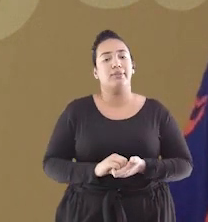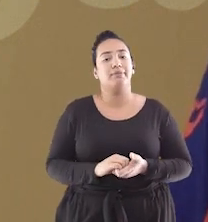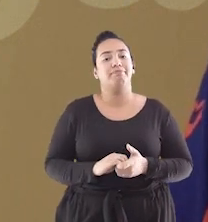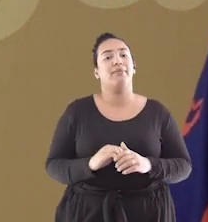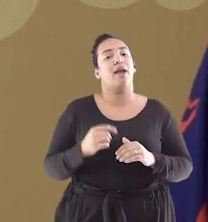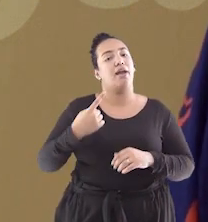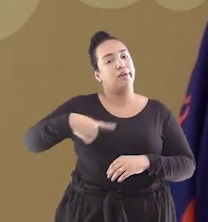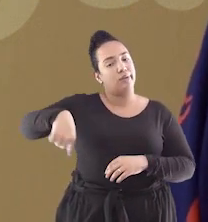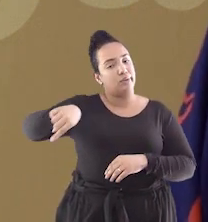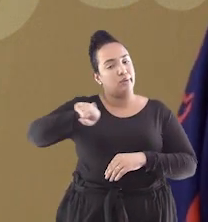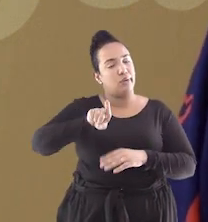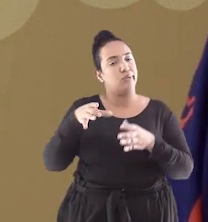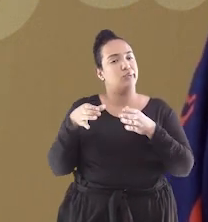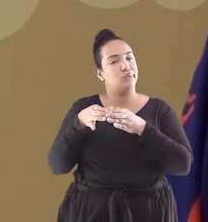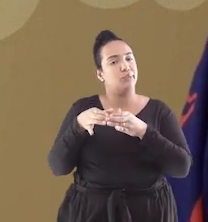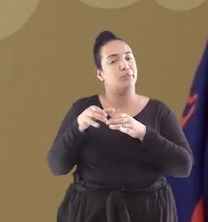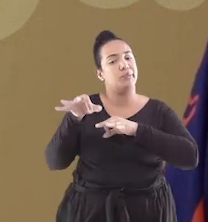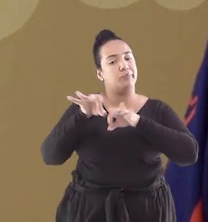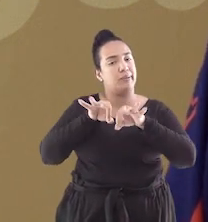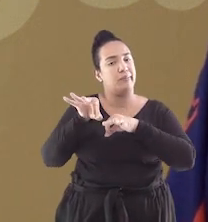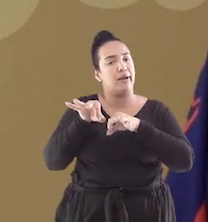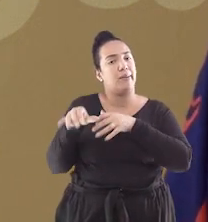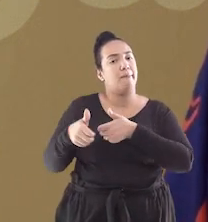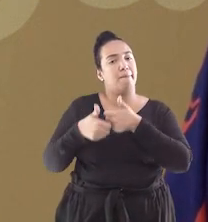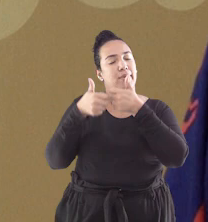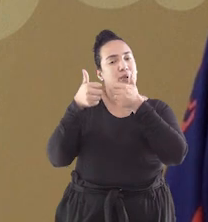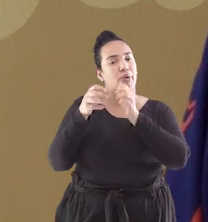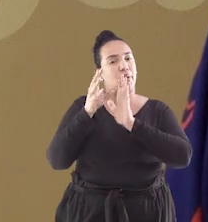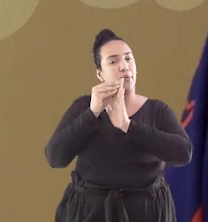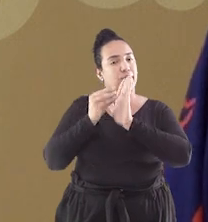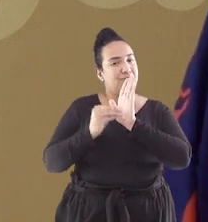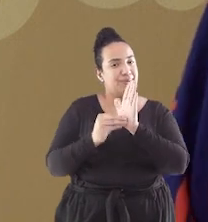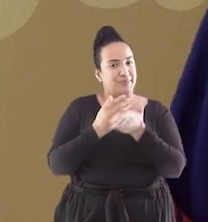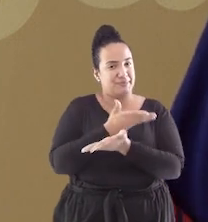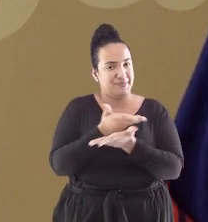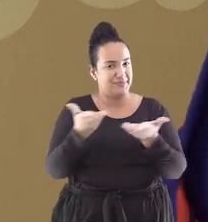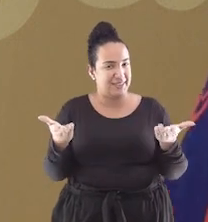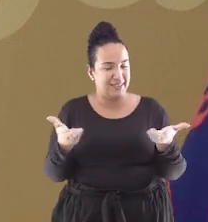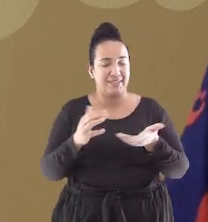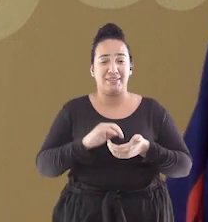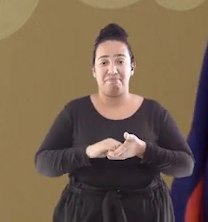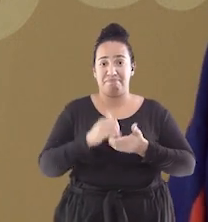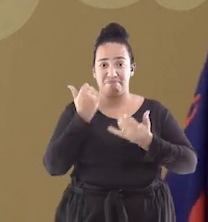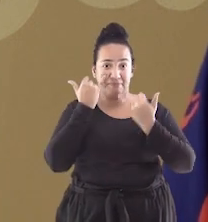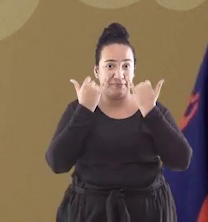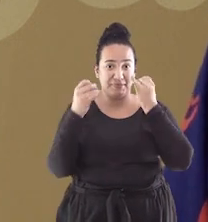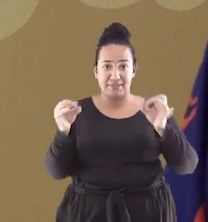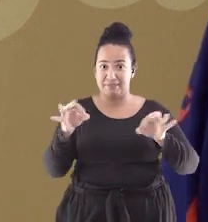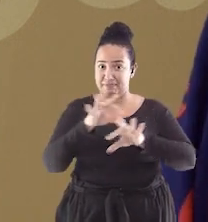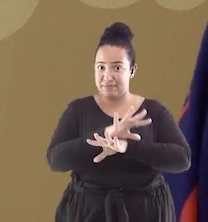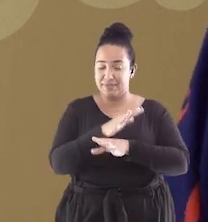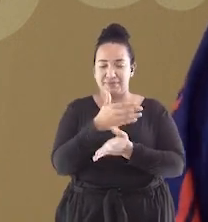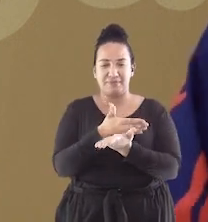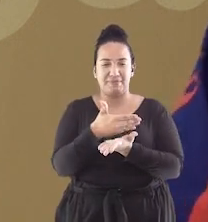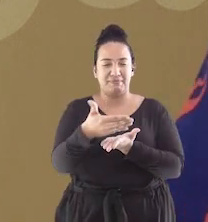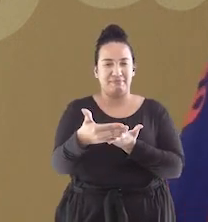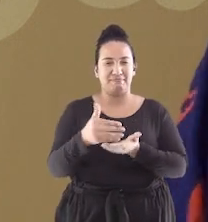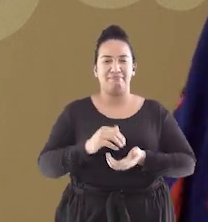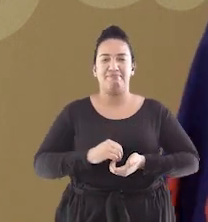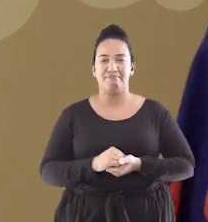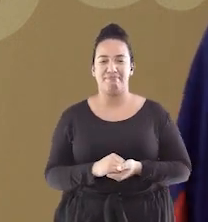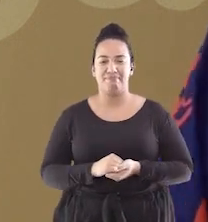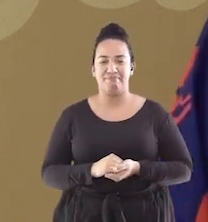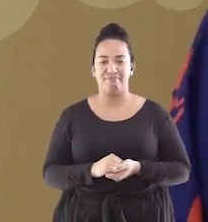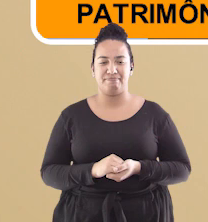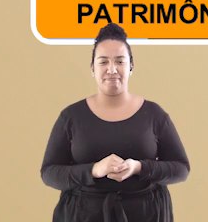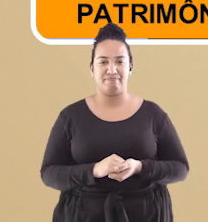poder melhorar sempre e trazer muitos conteúdos interessantes para vocês. Agora sim, formalidades cumpridas, vamos para o nosso